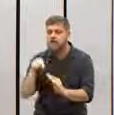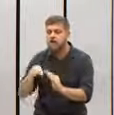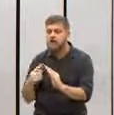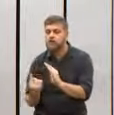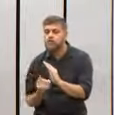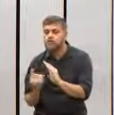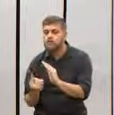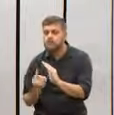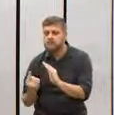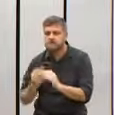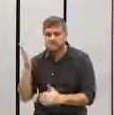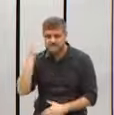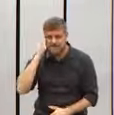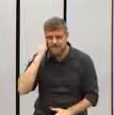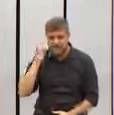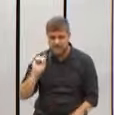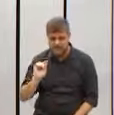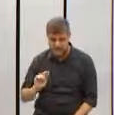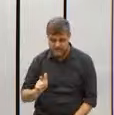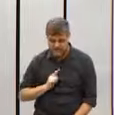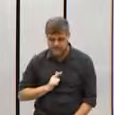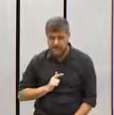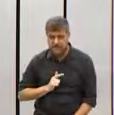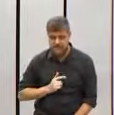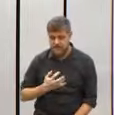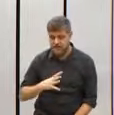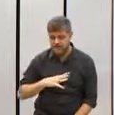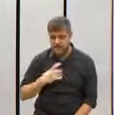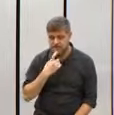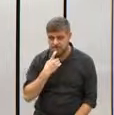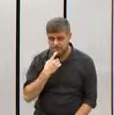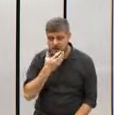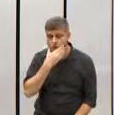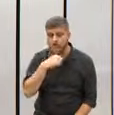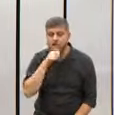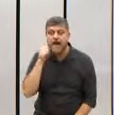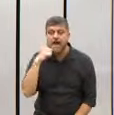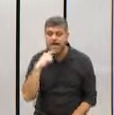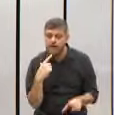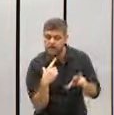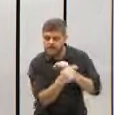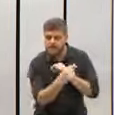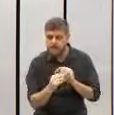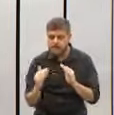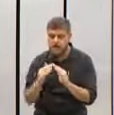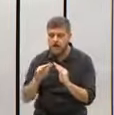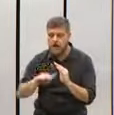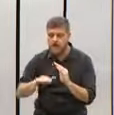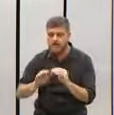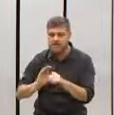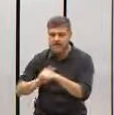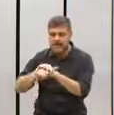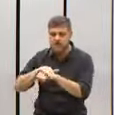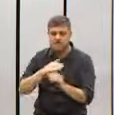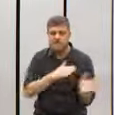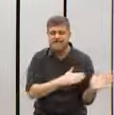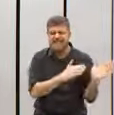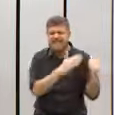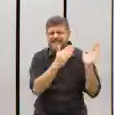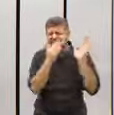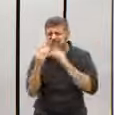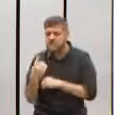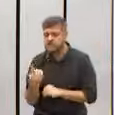saiu. A gente já sabe, por exemplo, que já tivemos caso em Campinas que o pai e a mãe saíram, a criança ficou a noite inteira sozinha, Perfeito. por exemplo,